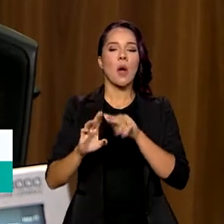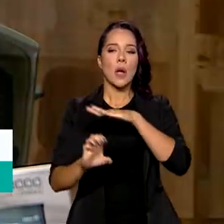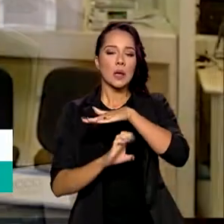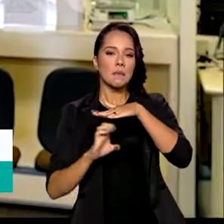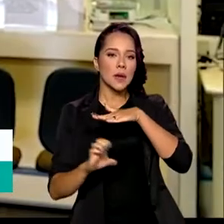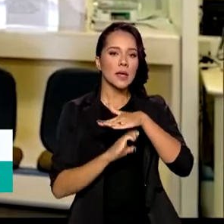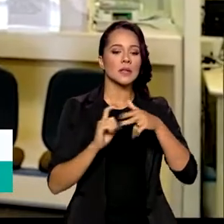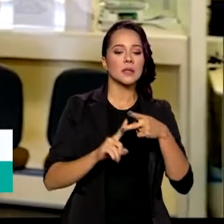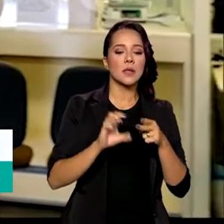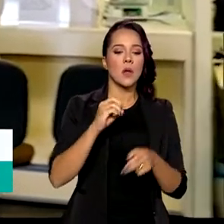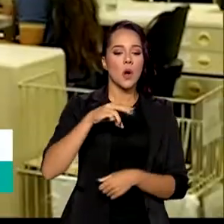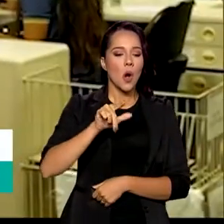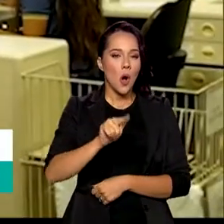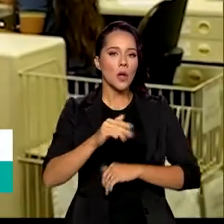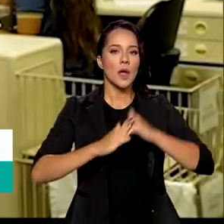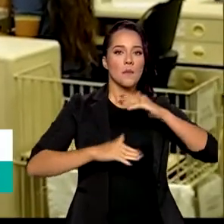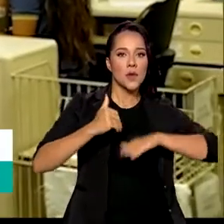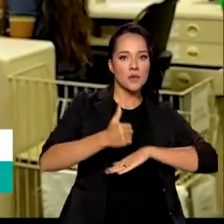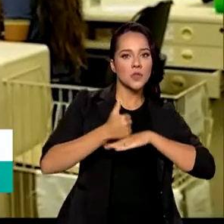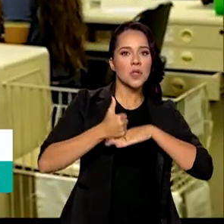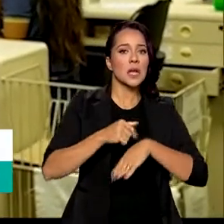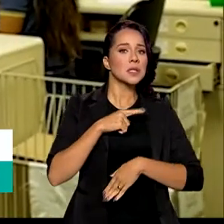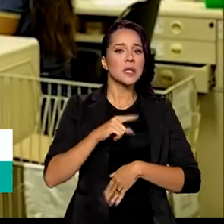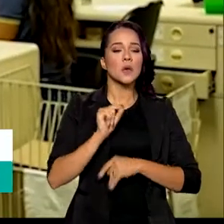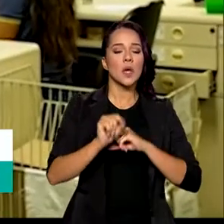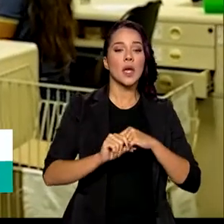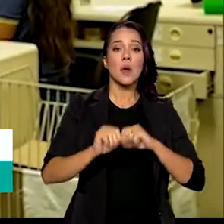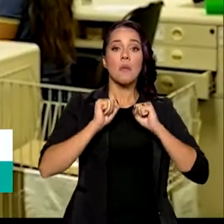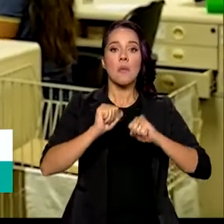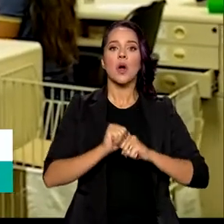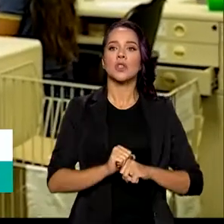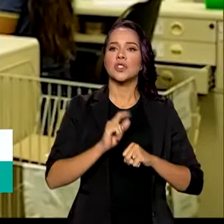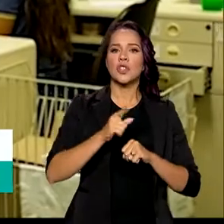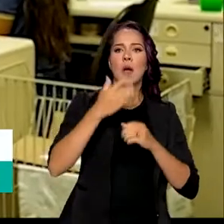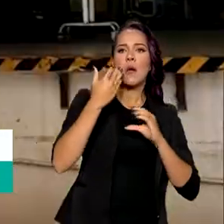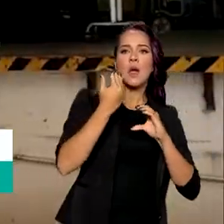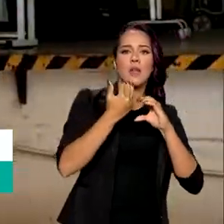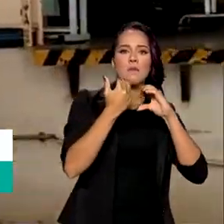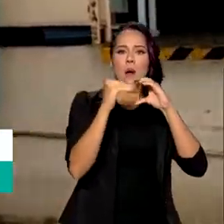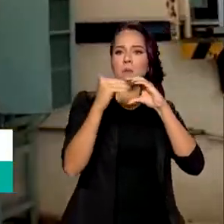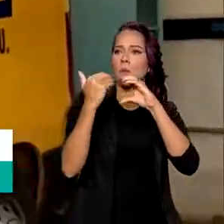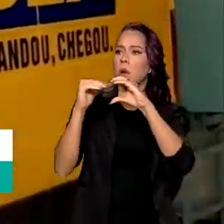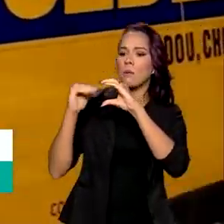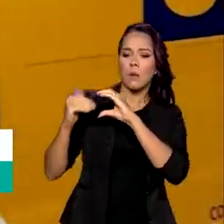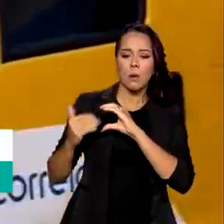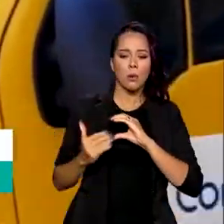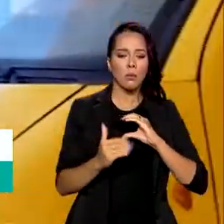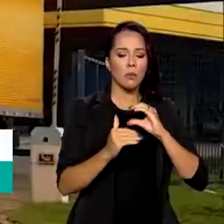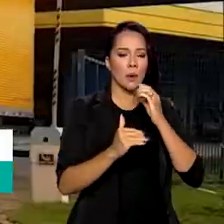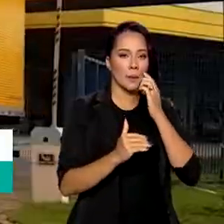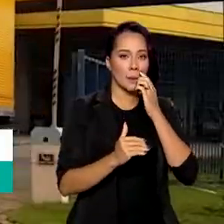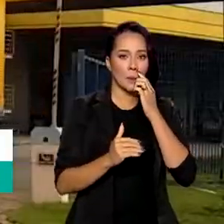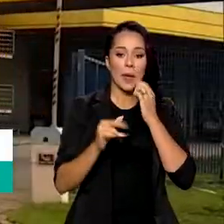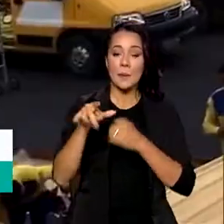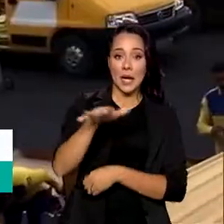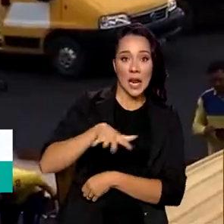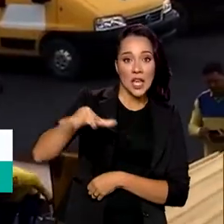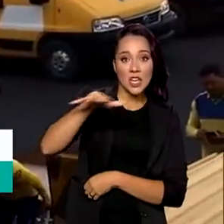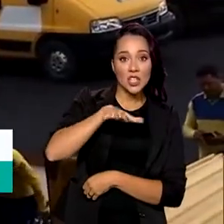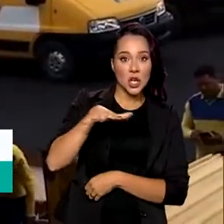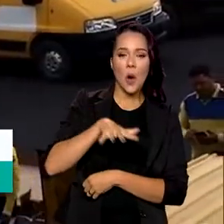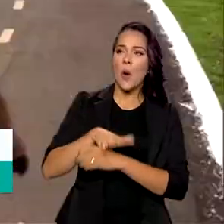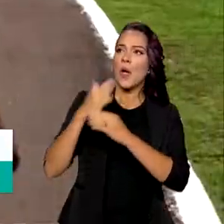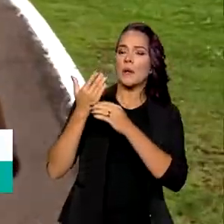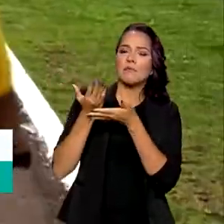empresas ONGs profissionais liberais tem que é poder segmentar o envio dessa mala fazer ela para aquela região